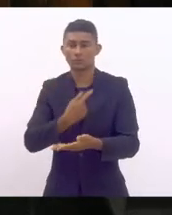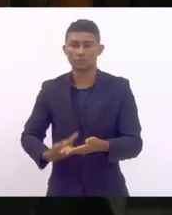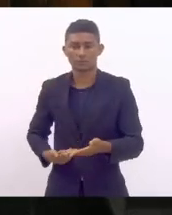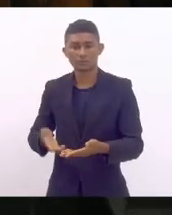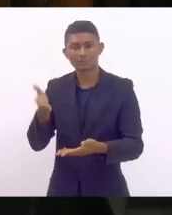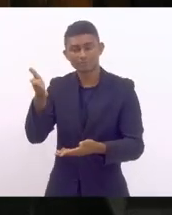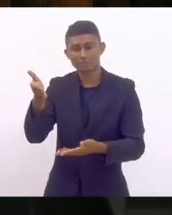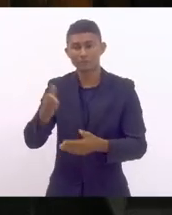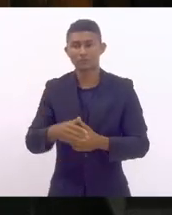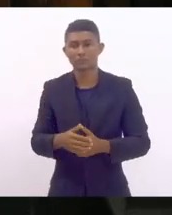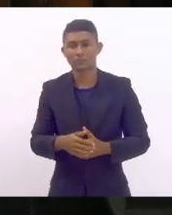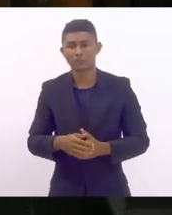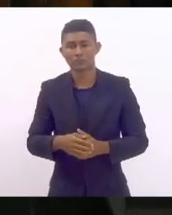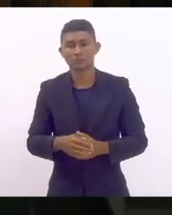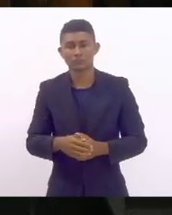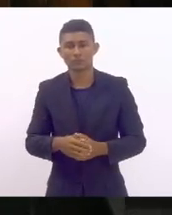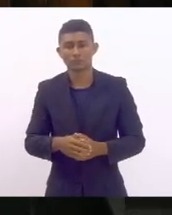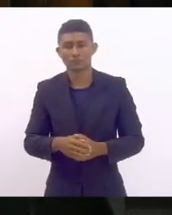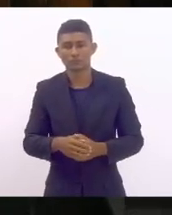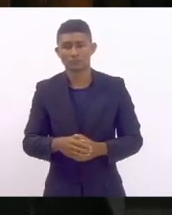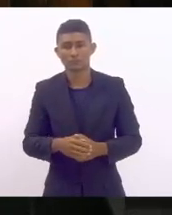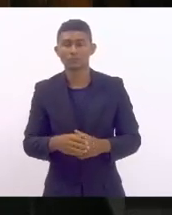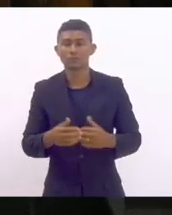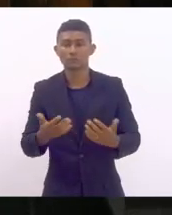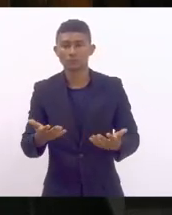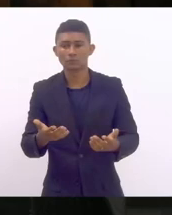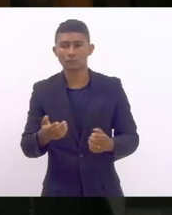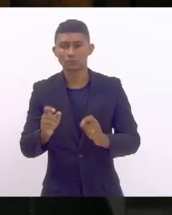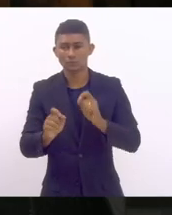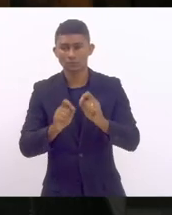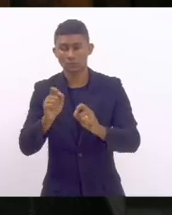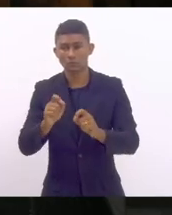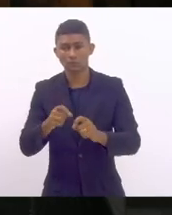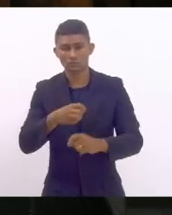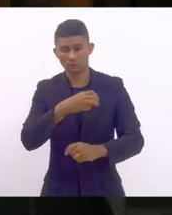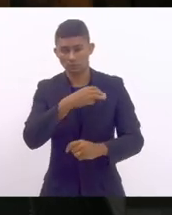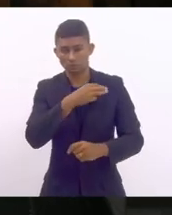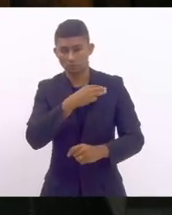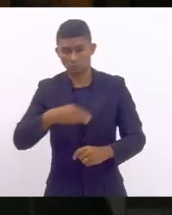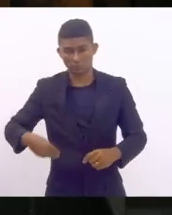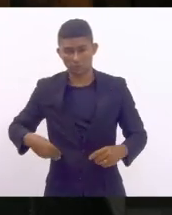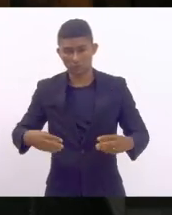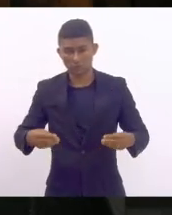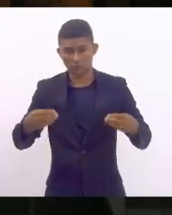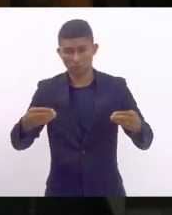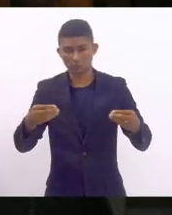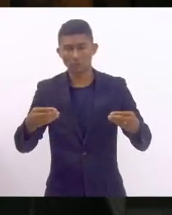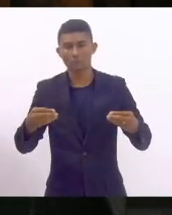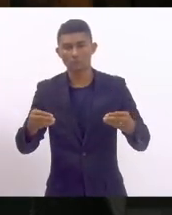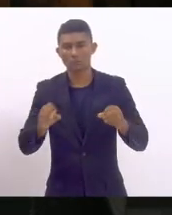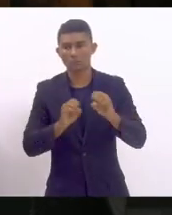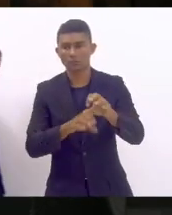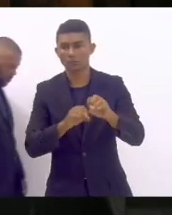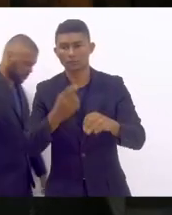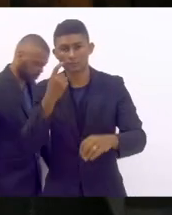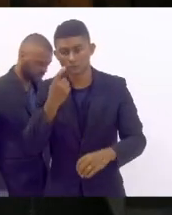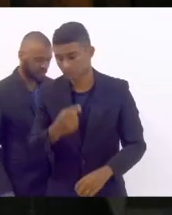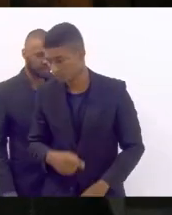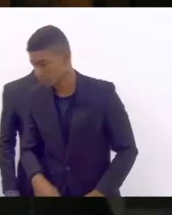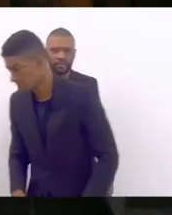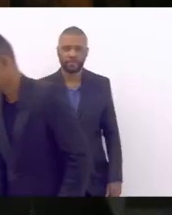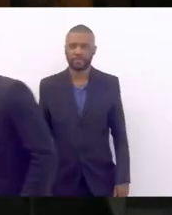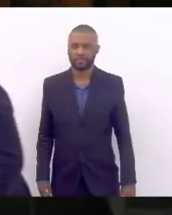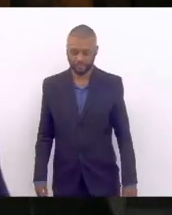gente nós tivemos a lista ver as transferências do Ministério da Educação e amarelo mas quero ressaltar